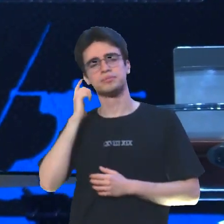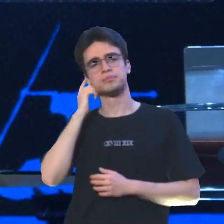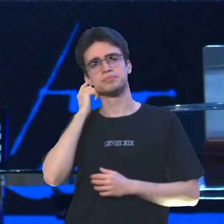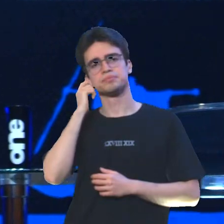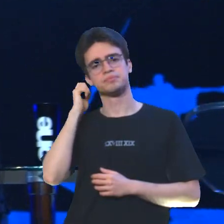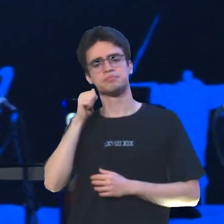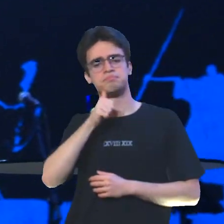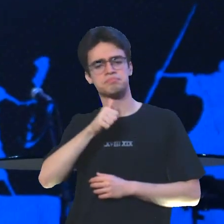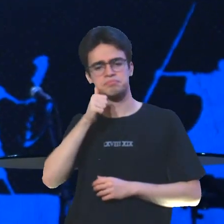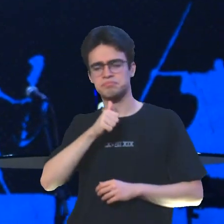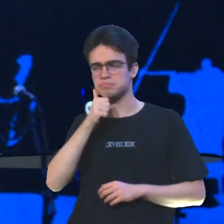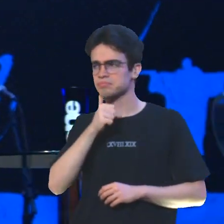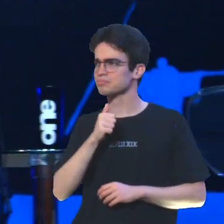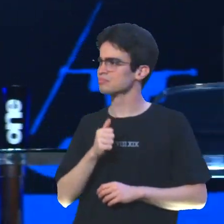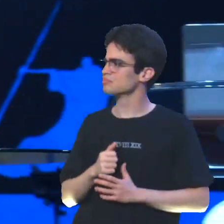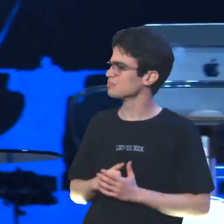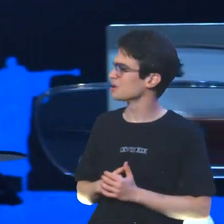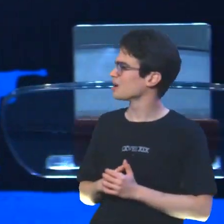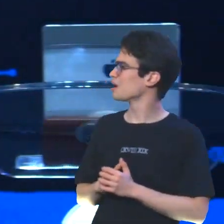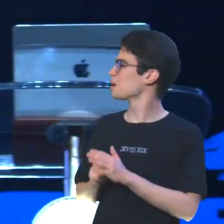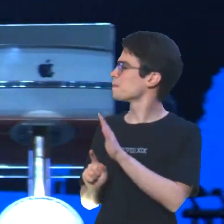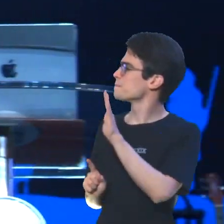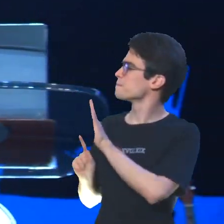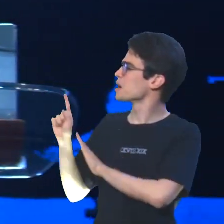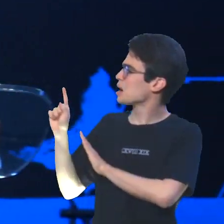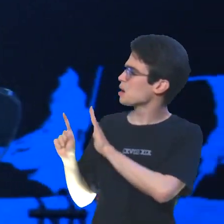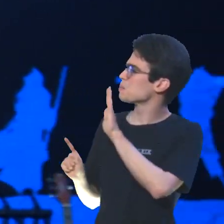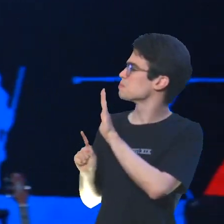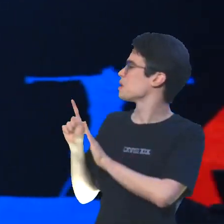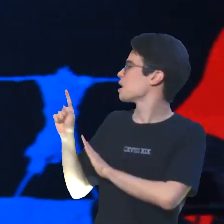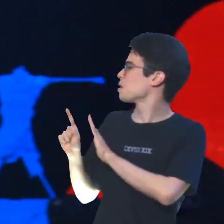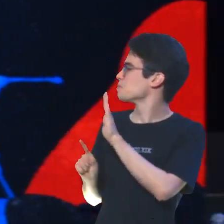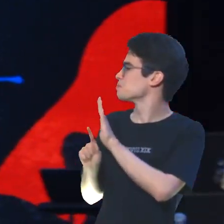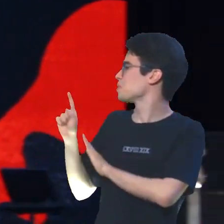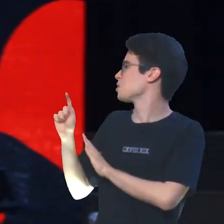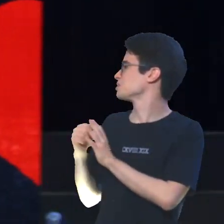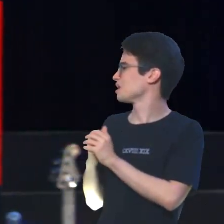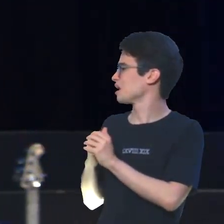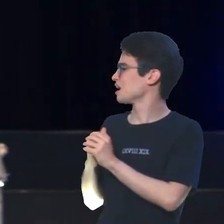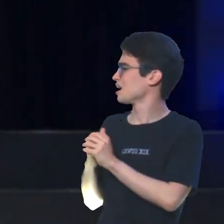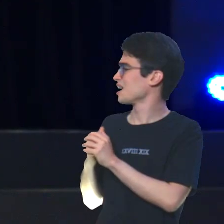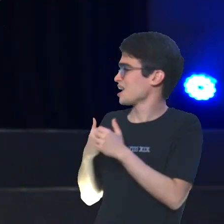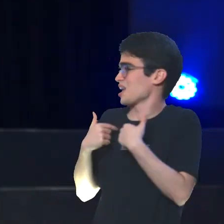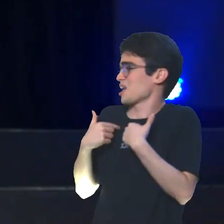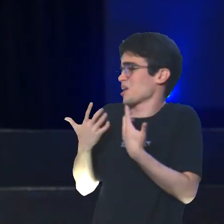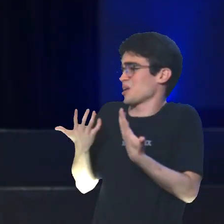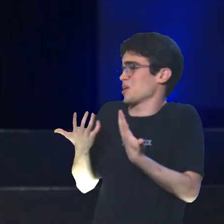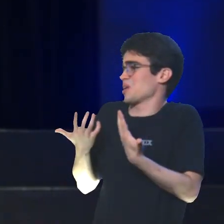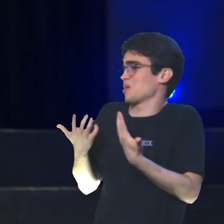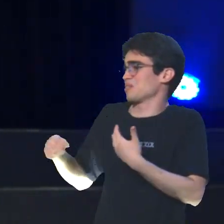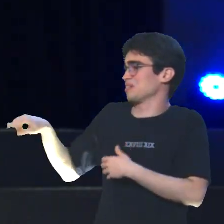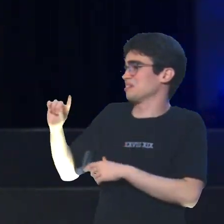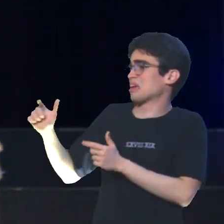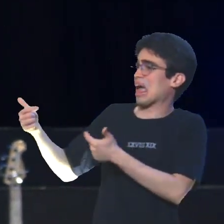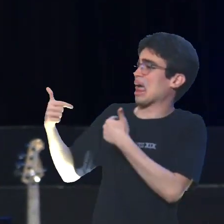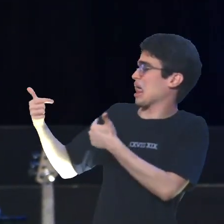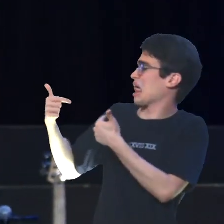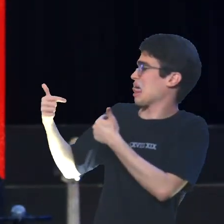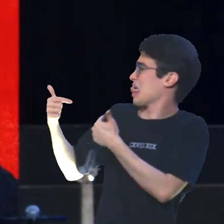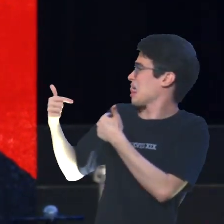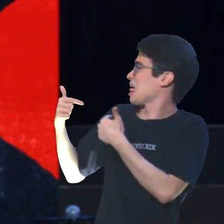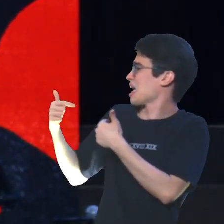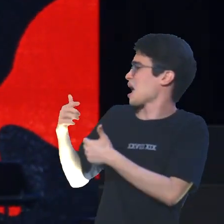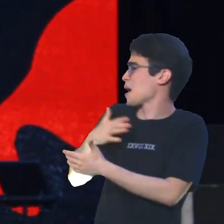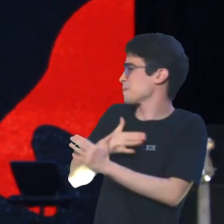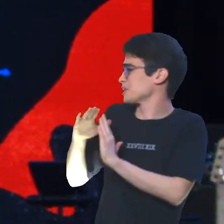E essa menina começa a questionar o Senhor porque ela era motivo de chacota na